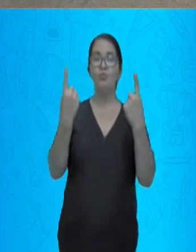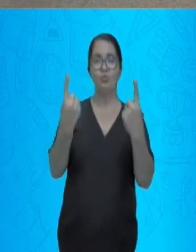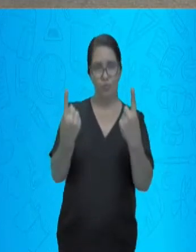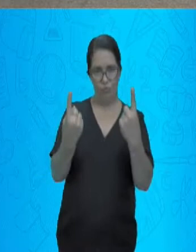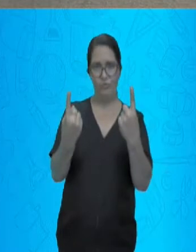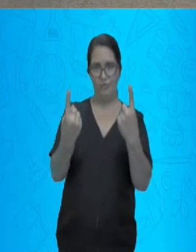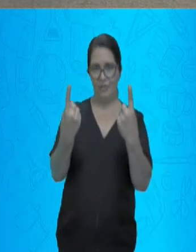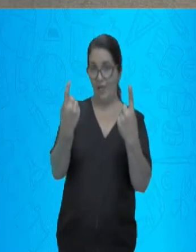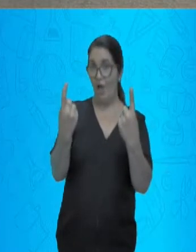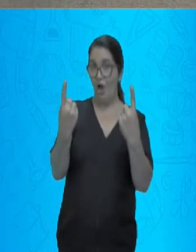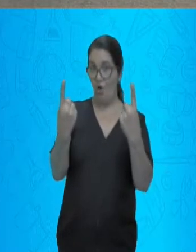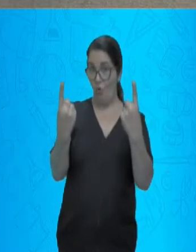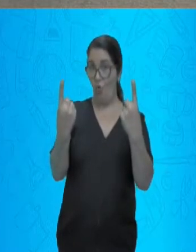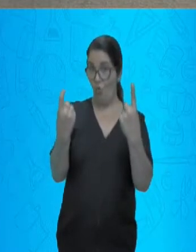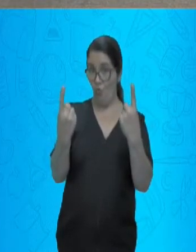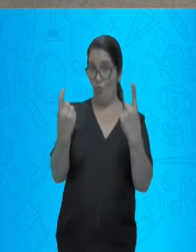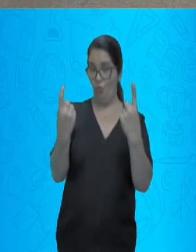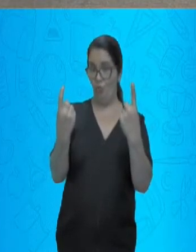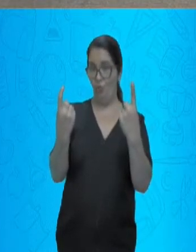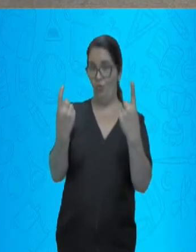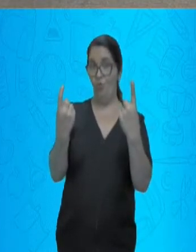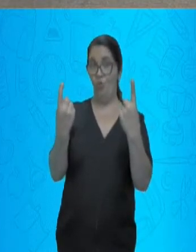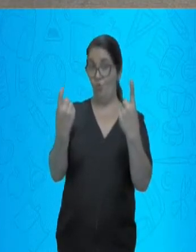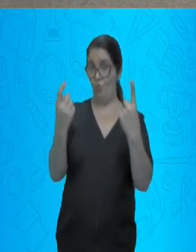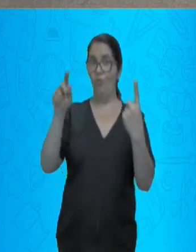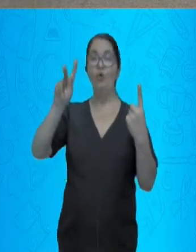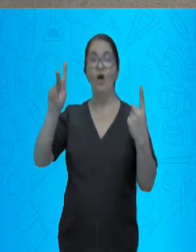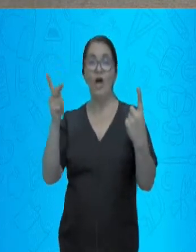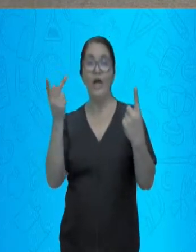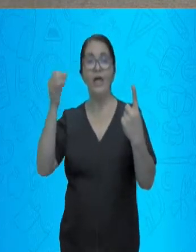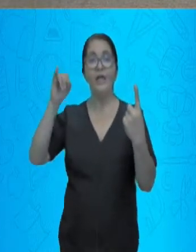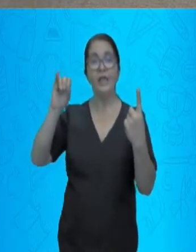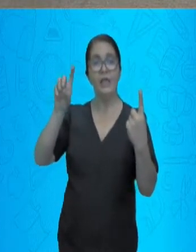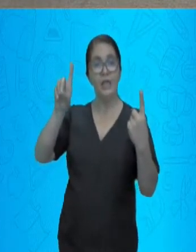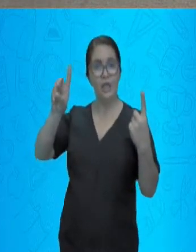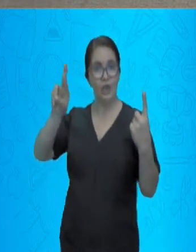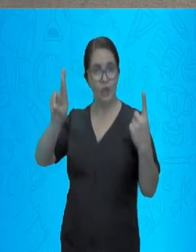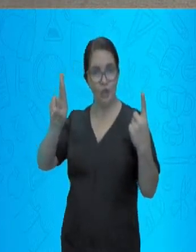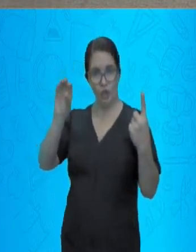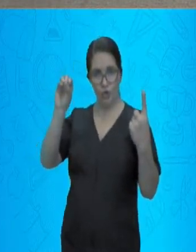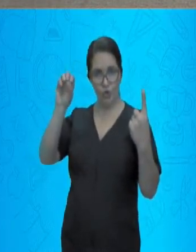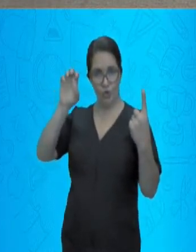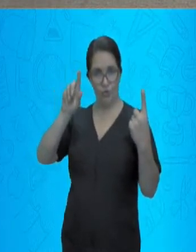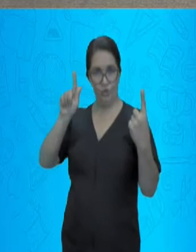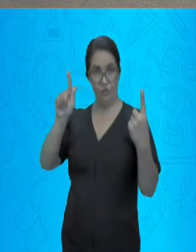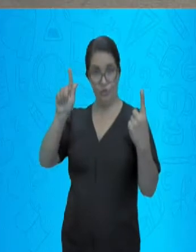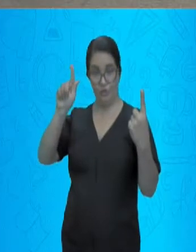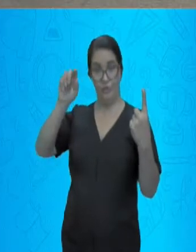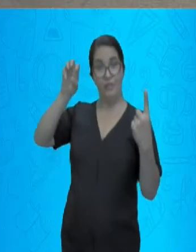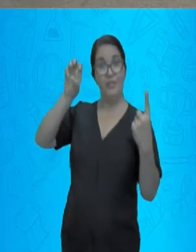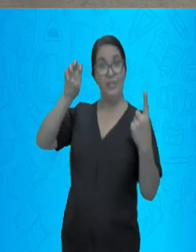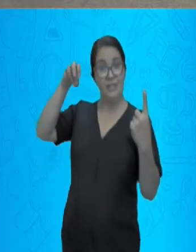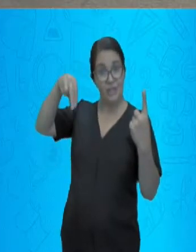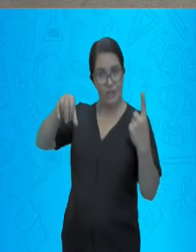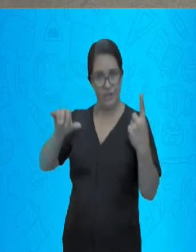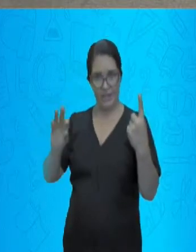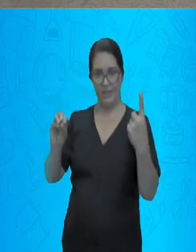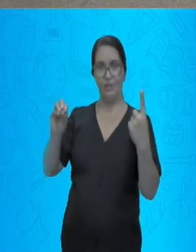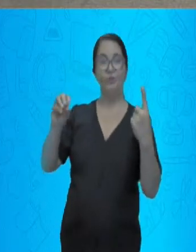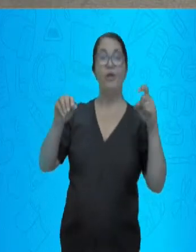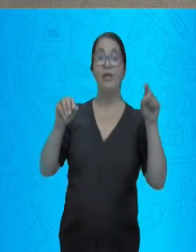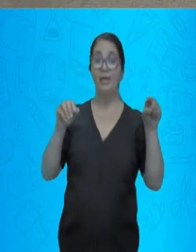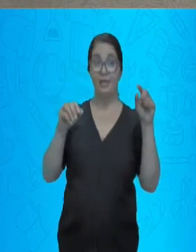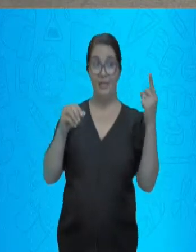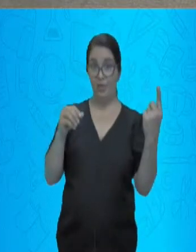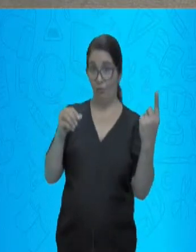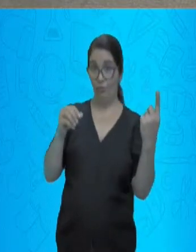oxigênio. Então, agora já não é só um tipo, né? Não é único, agora são dois.